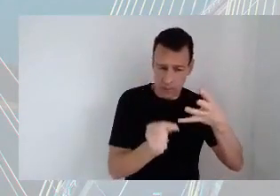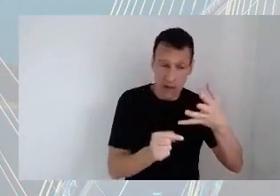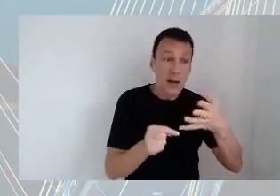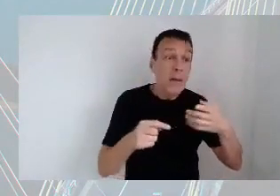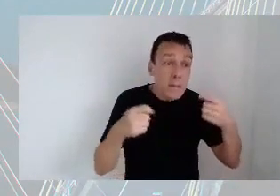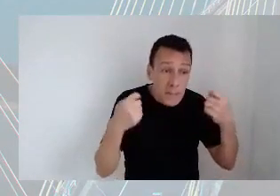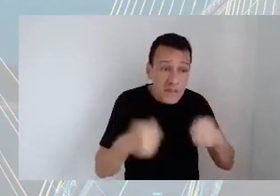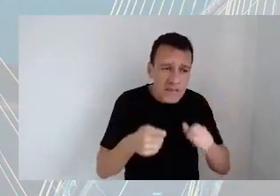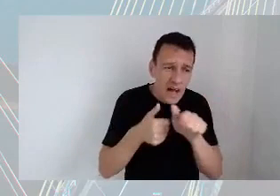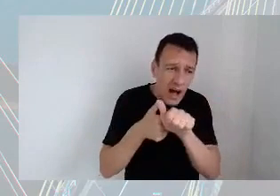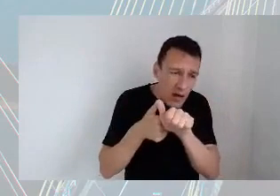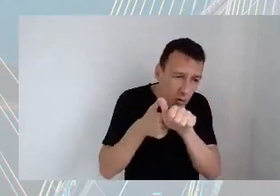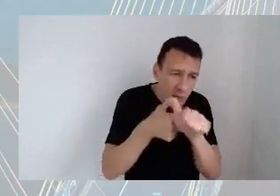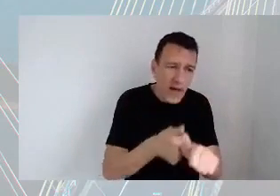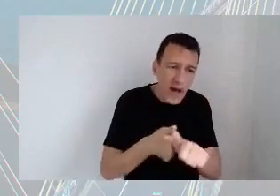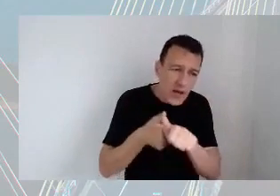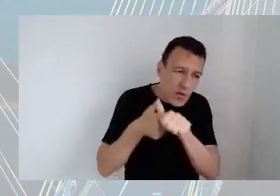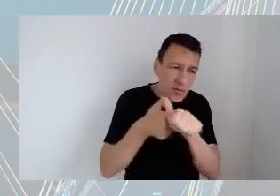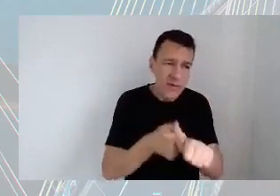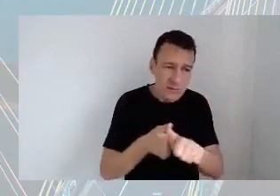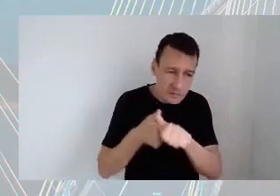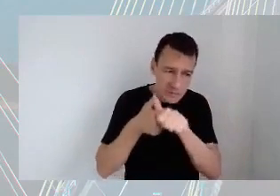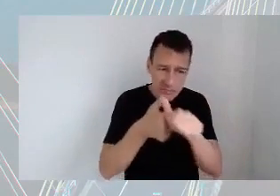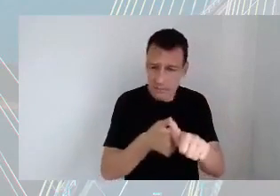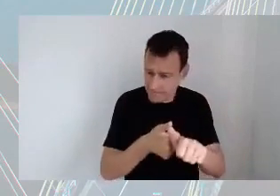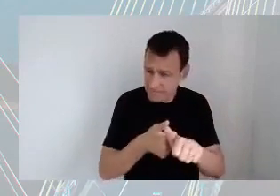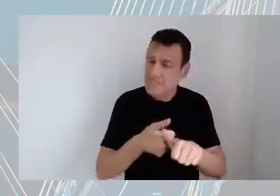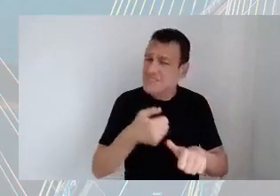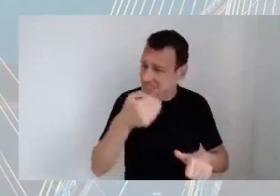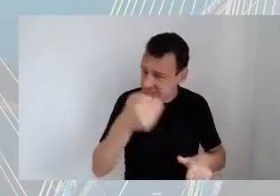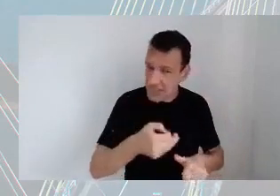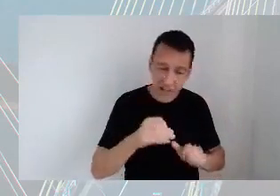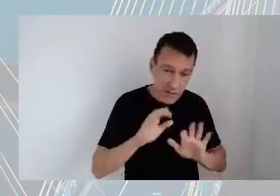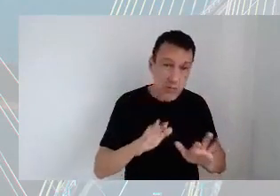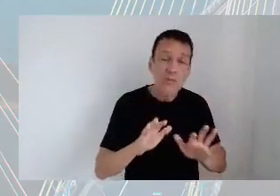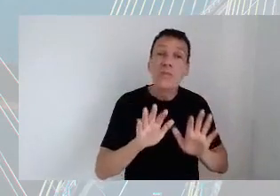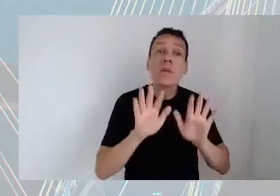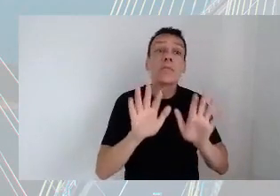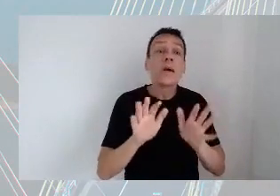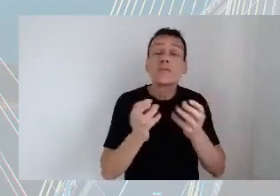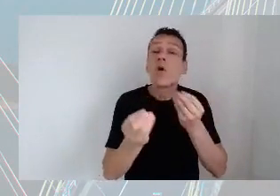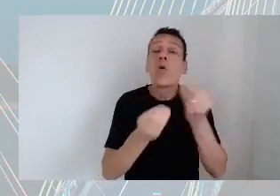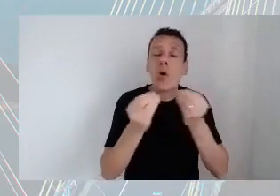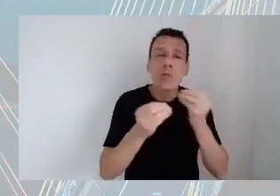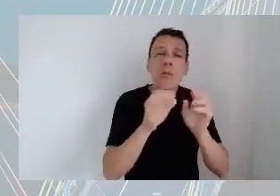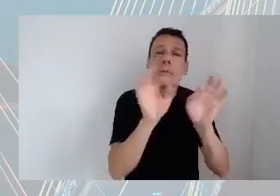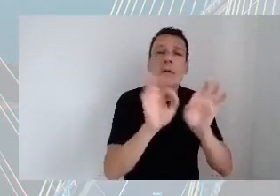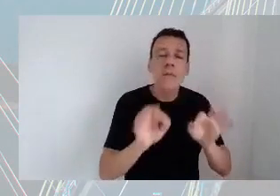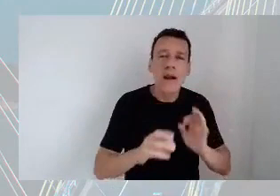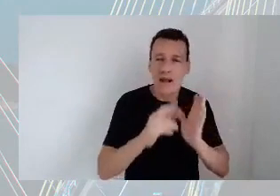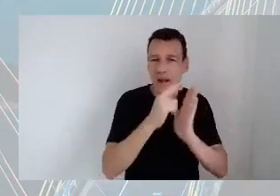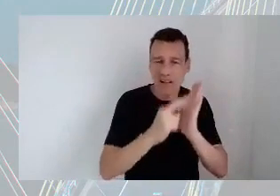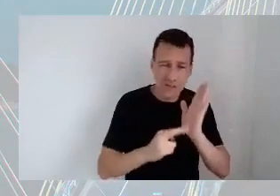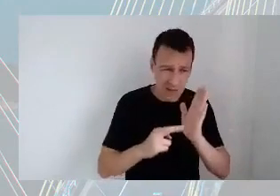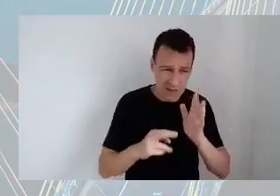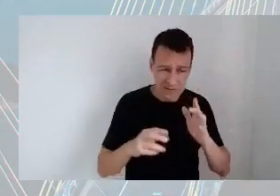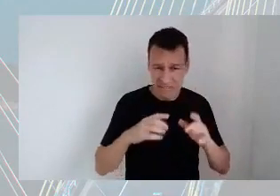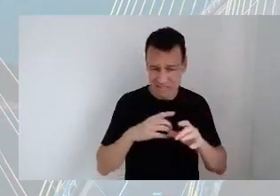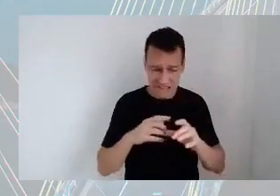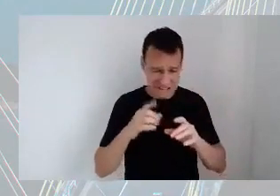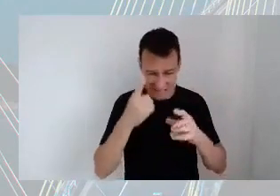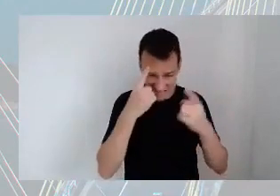diariamente, e tinha toda uma gambiarra lá que eles faziam para poder estruturar esses relatórios e acompanhar, etc., e tomar as